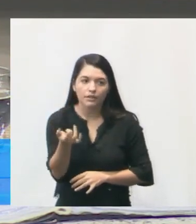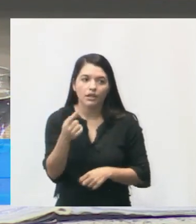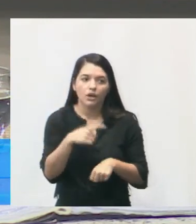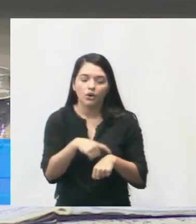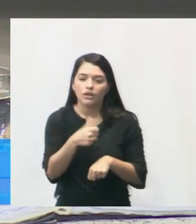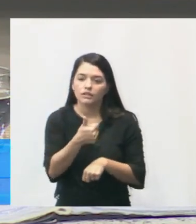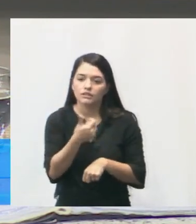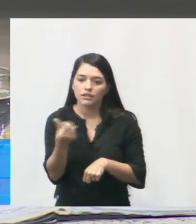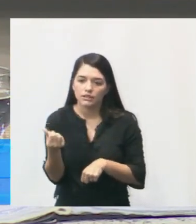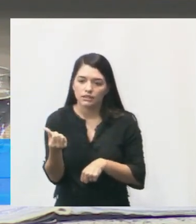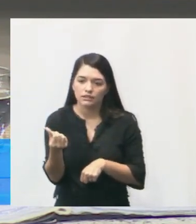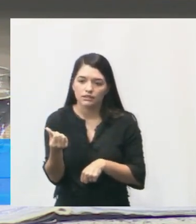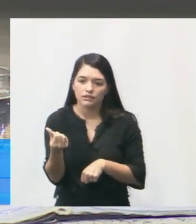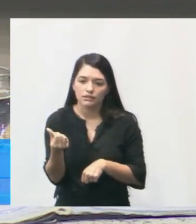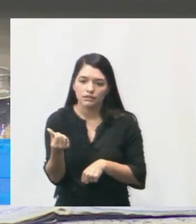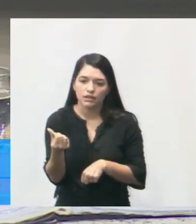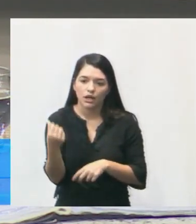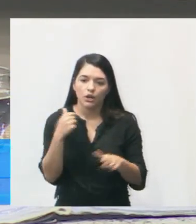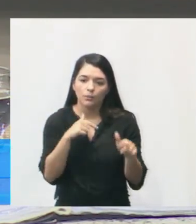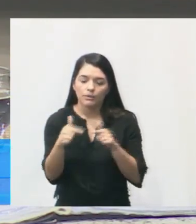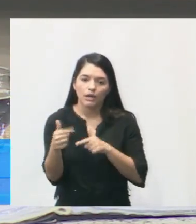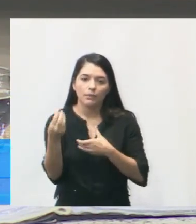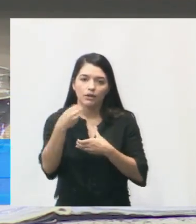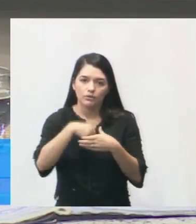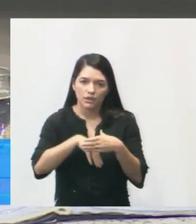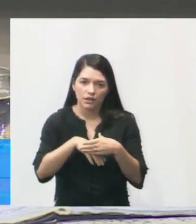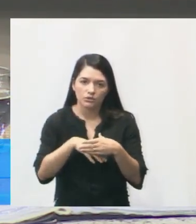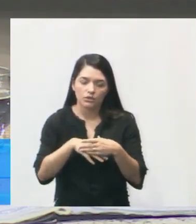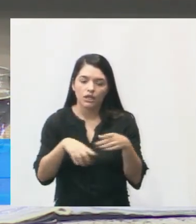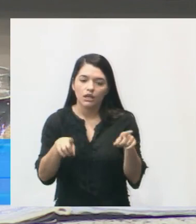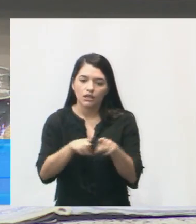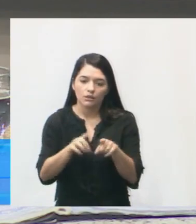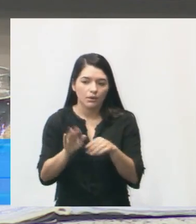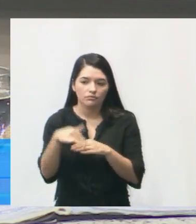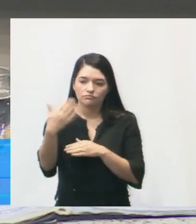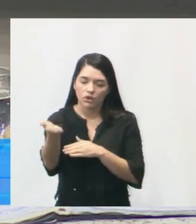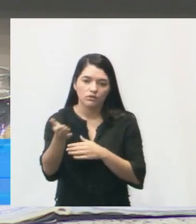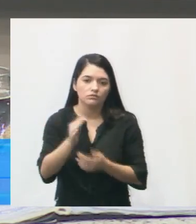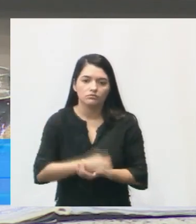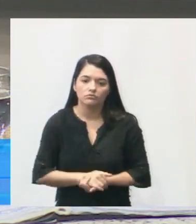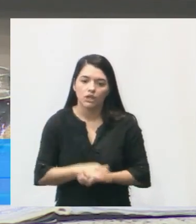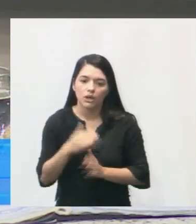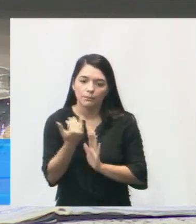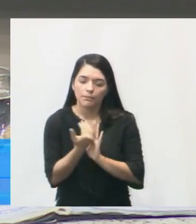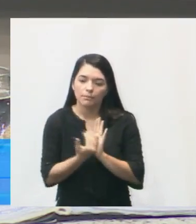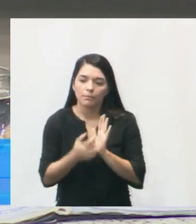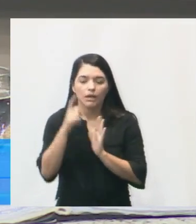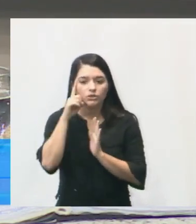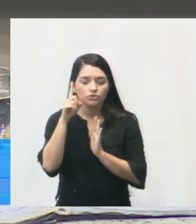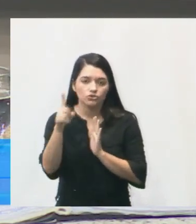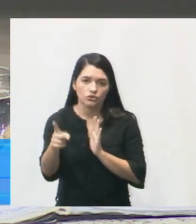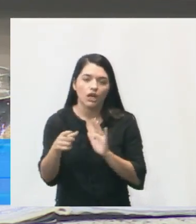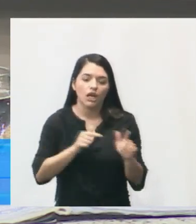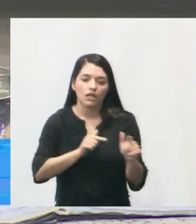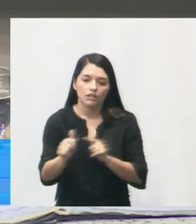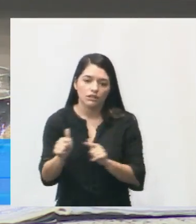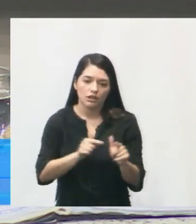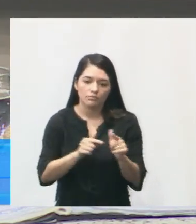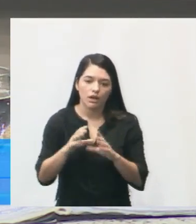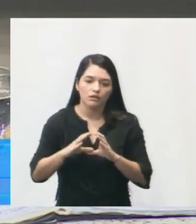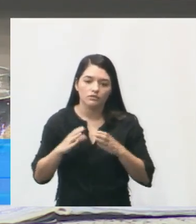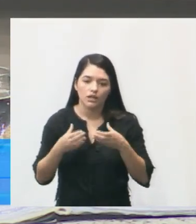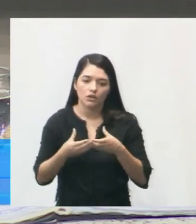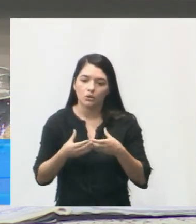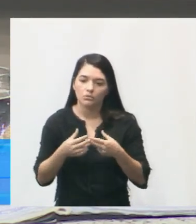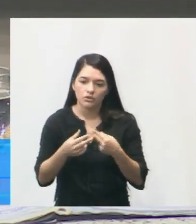horas, para expediente interno e externo. Ordem do dia, trabalhos das comissões, o que